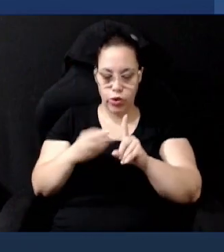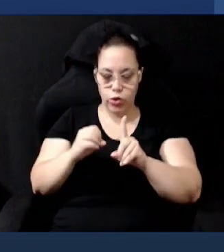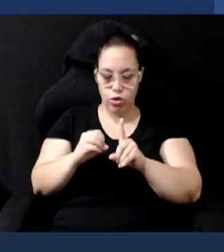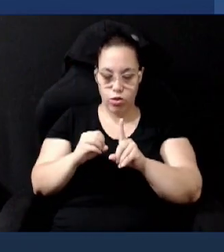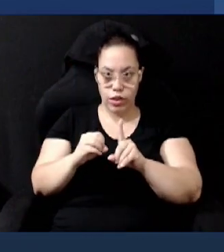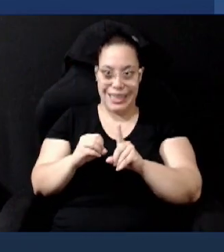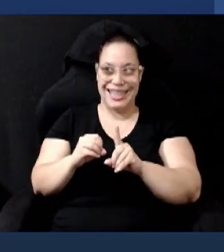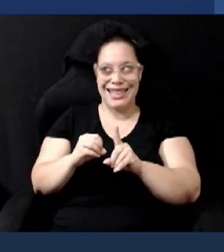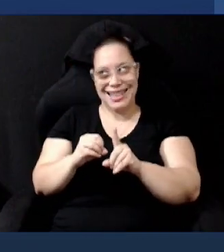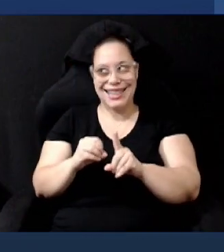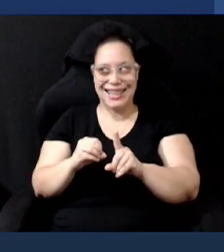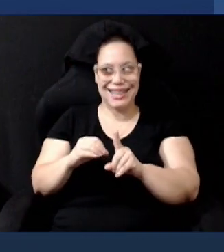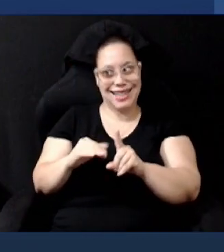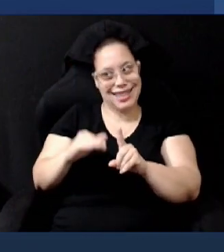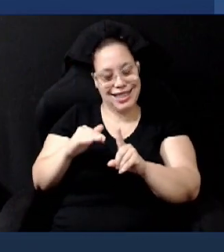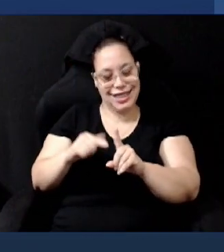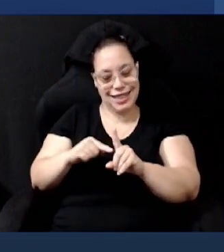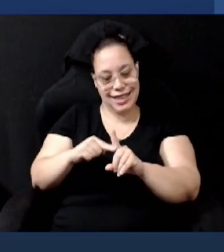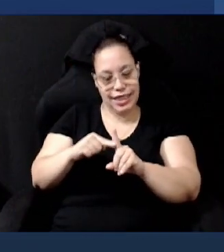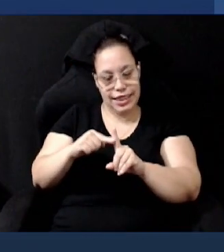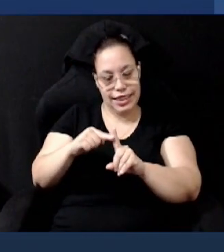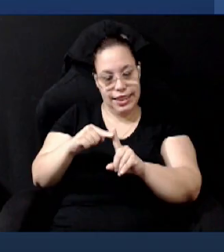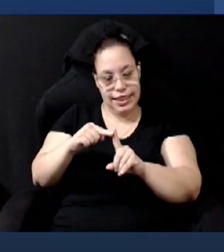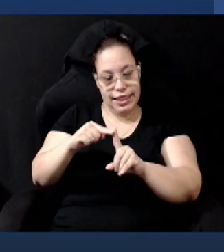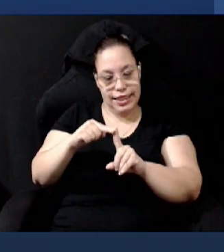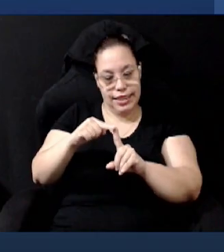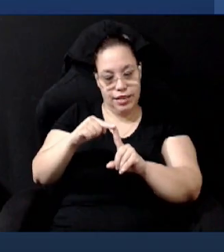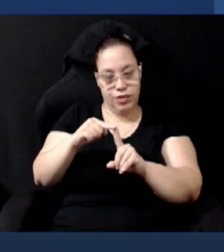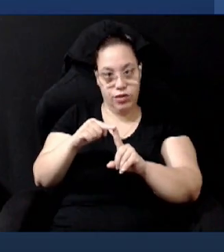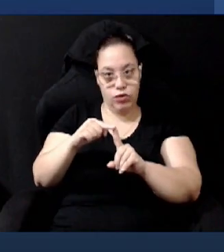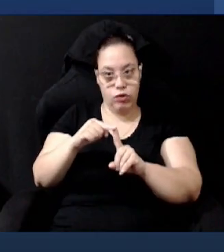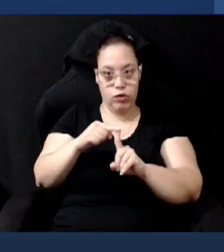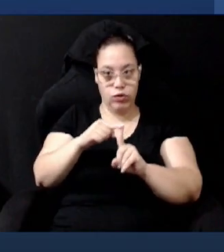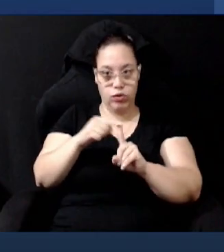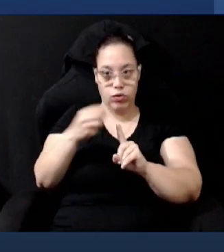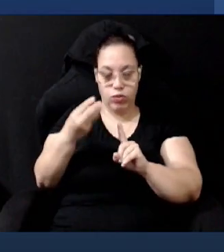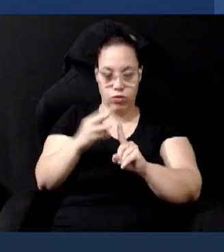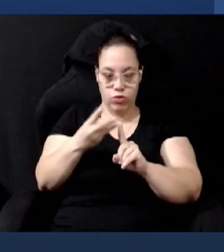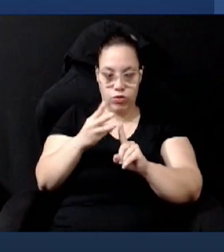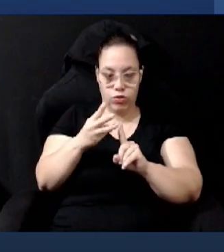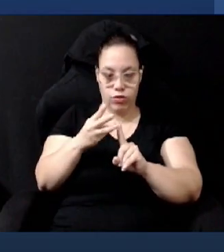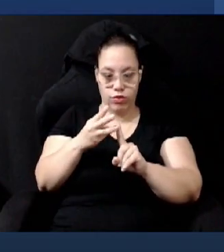mínima elevada. Ao longo do dia, a temperatura sobe, podendo